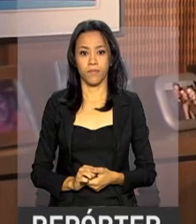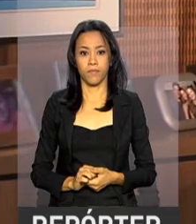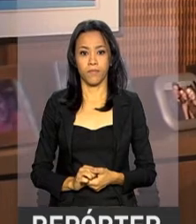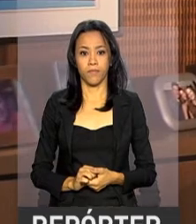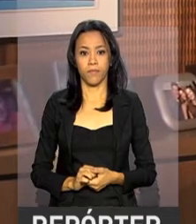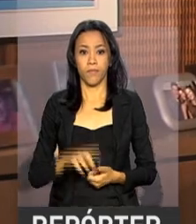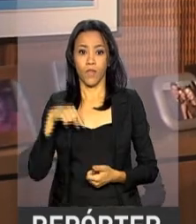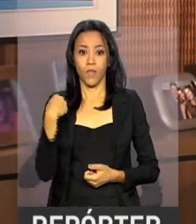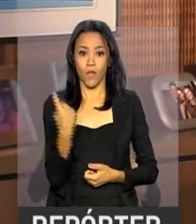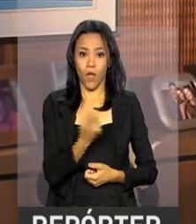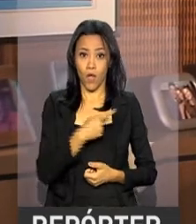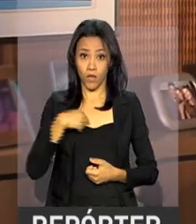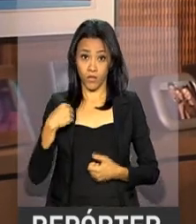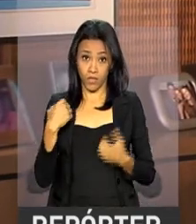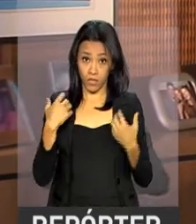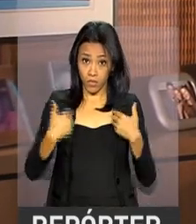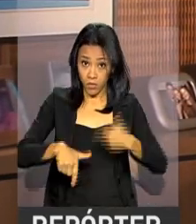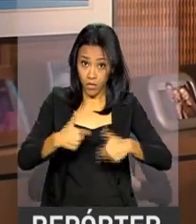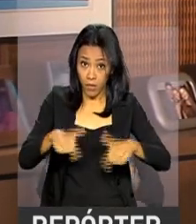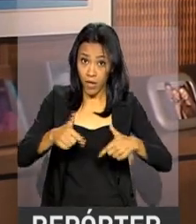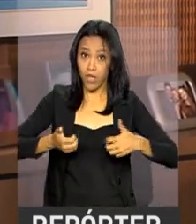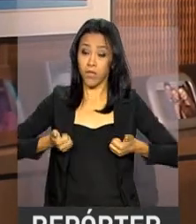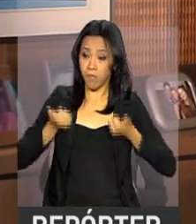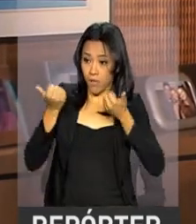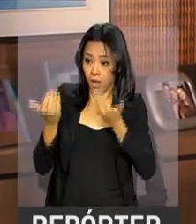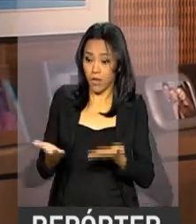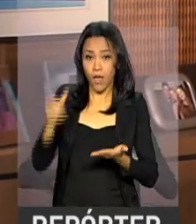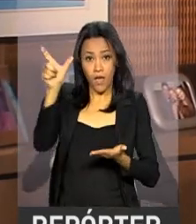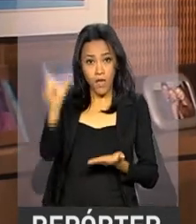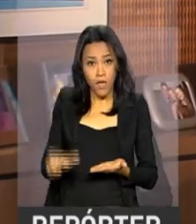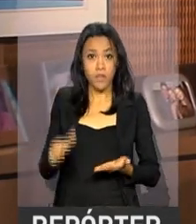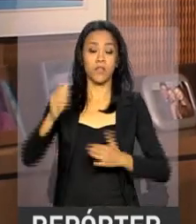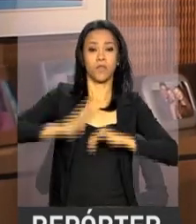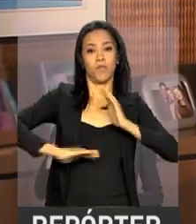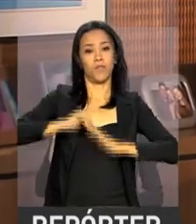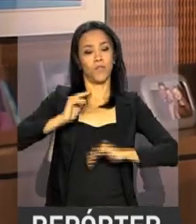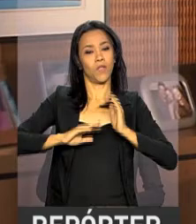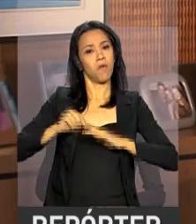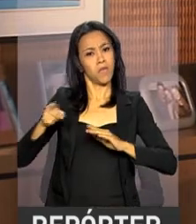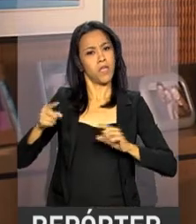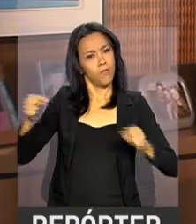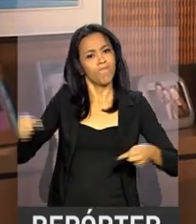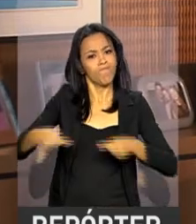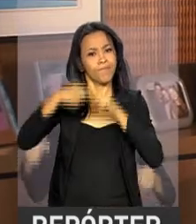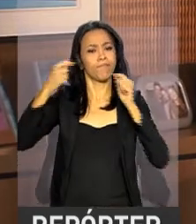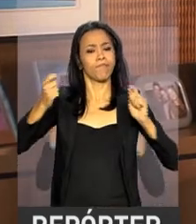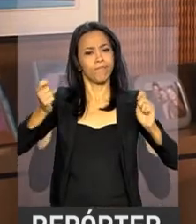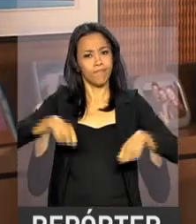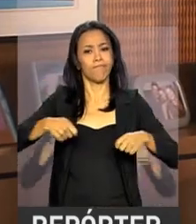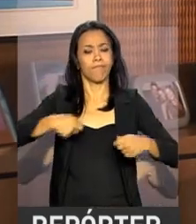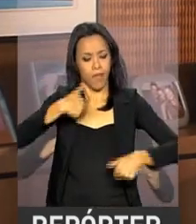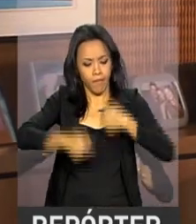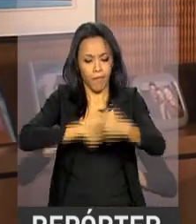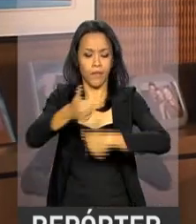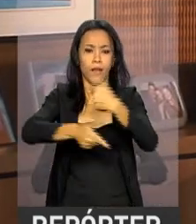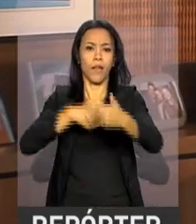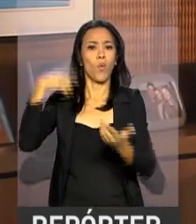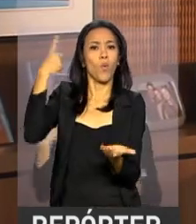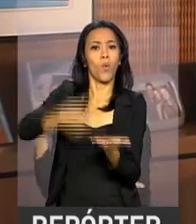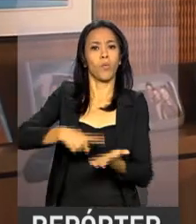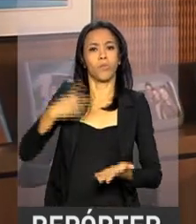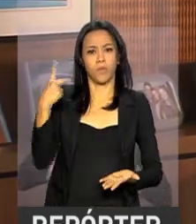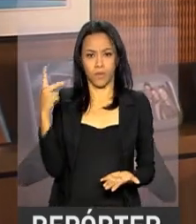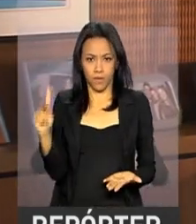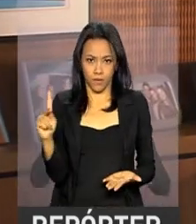estamos trabalhando para dar a esse profissional o reconhecimento e as condições de trabalho compatíveis com a missão que